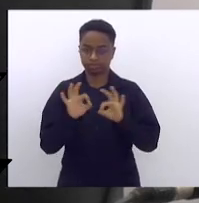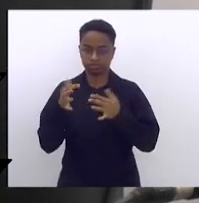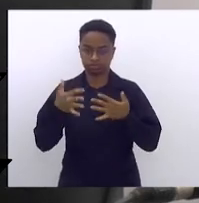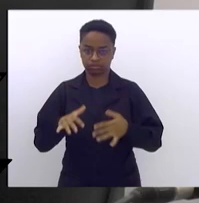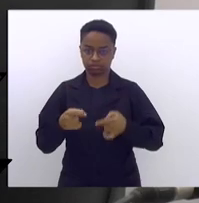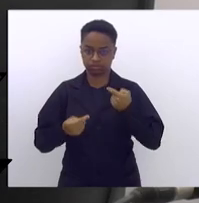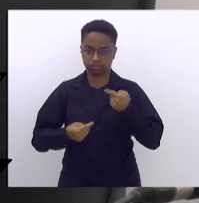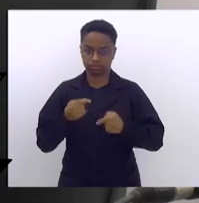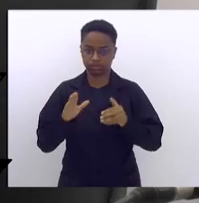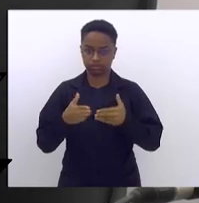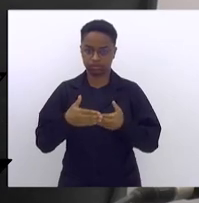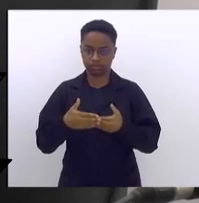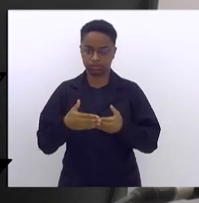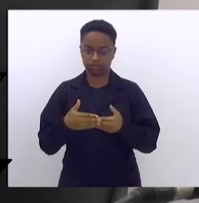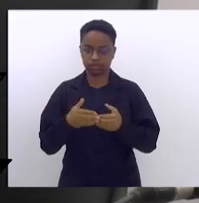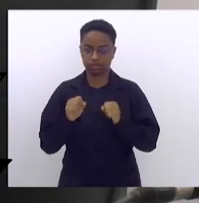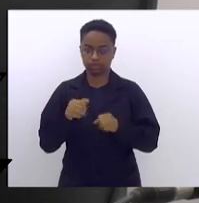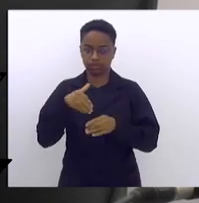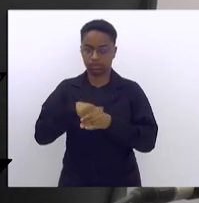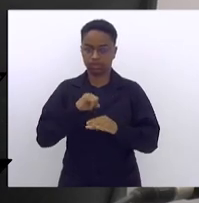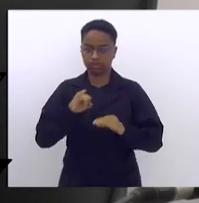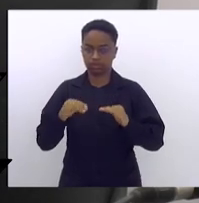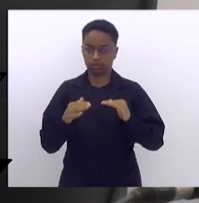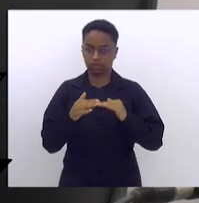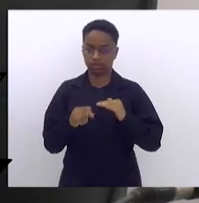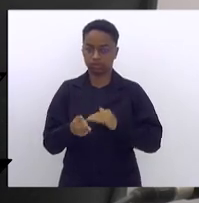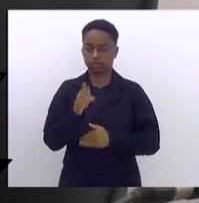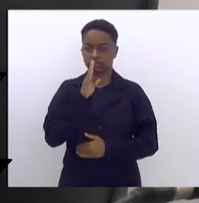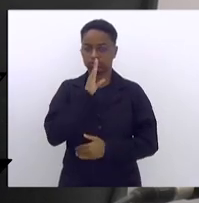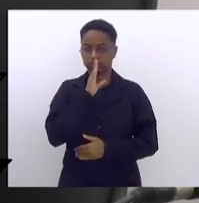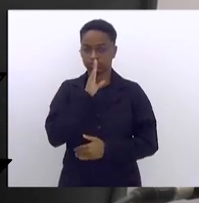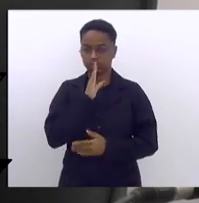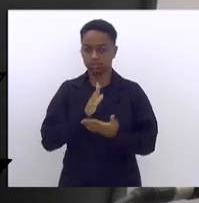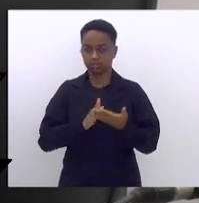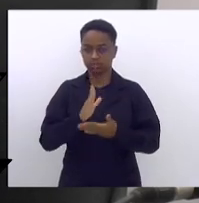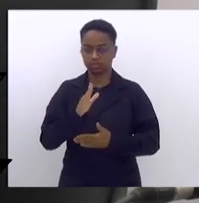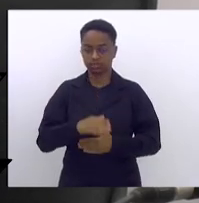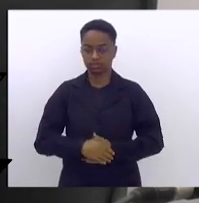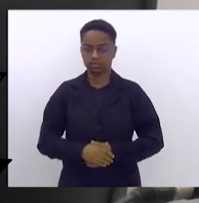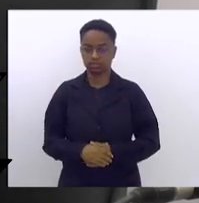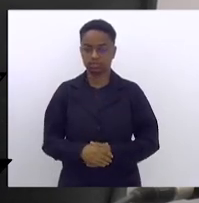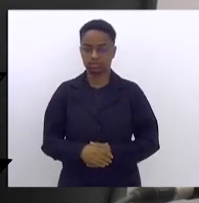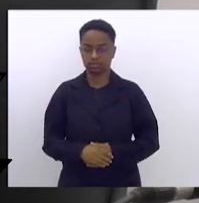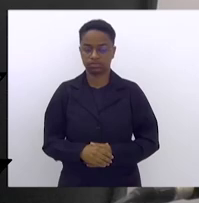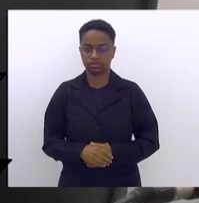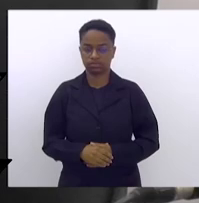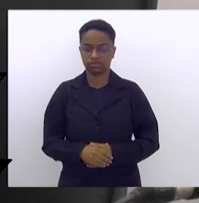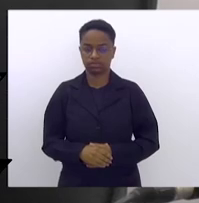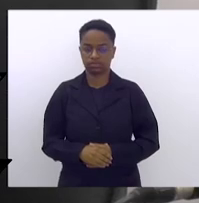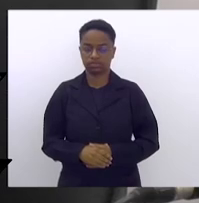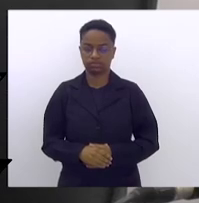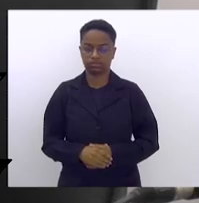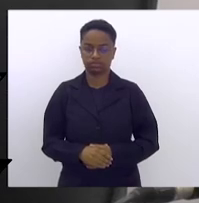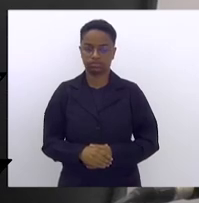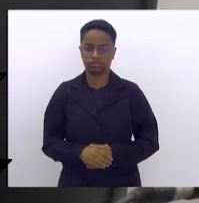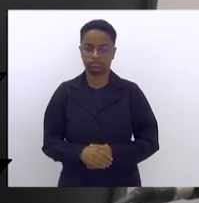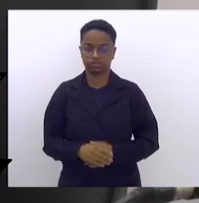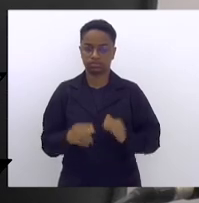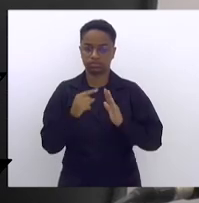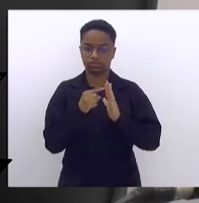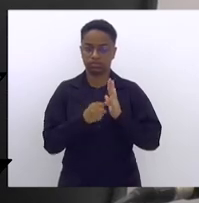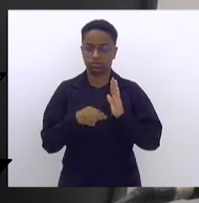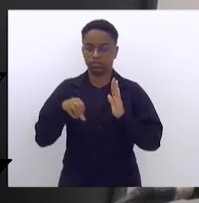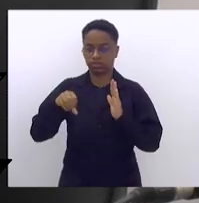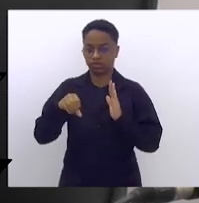quem queira discutir, encerrada a discussão, em votação, os senhores que aprovam permaneçam como estão, aprovado, o projeto foi anexado. Item 9 da